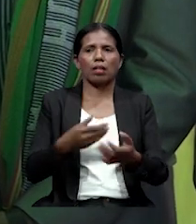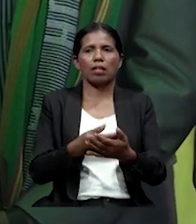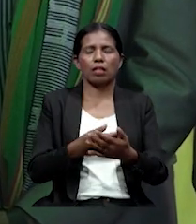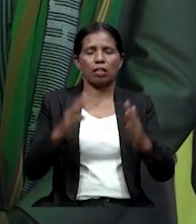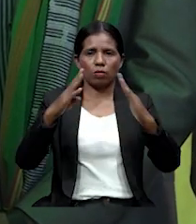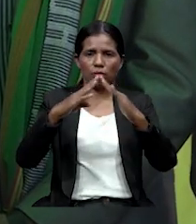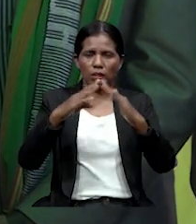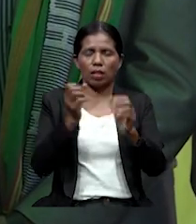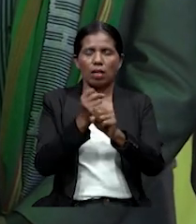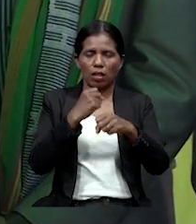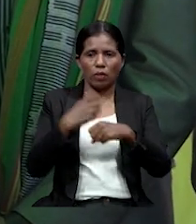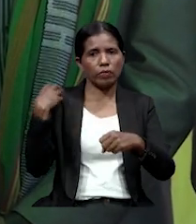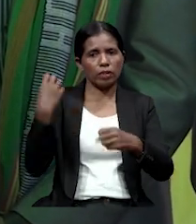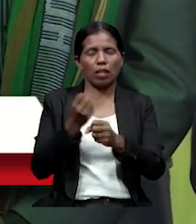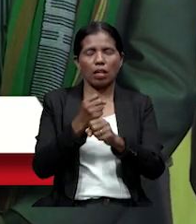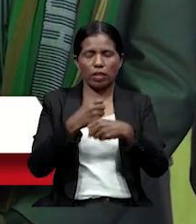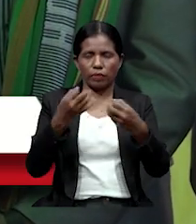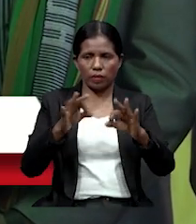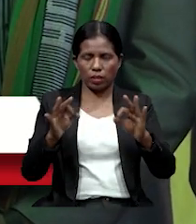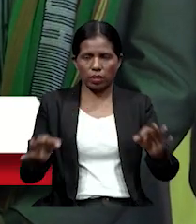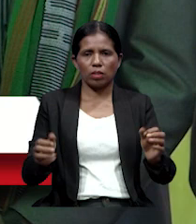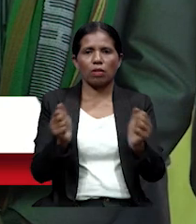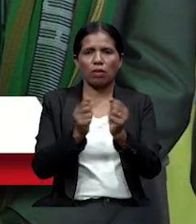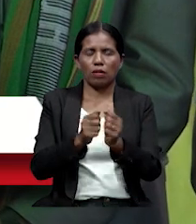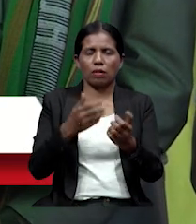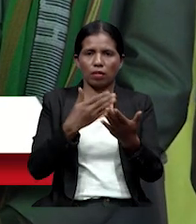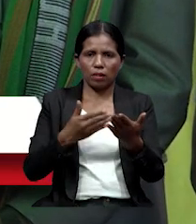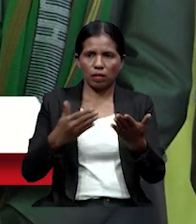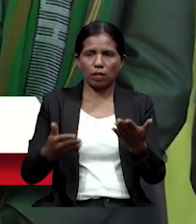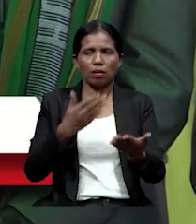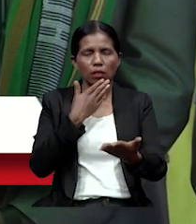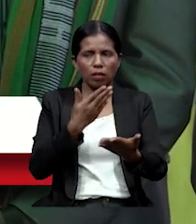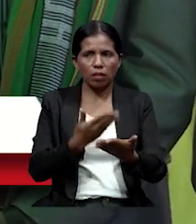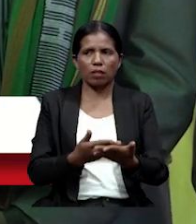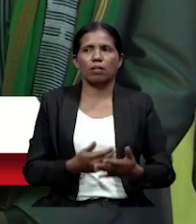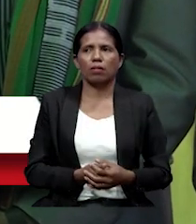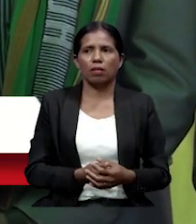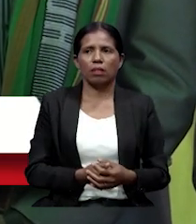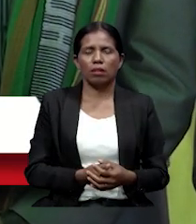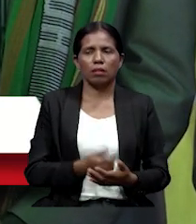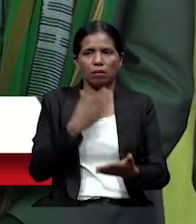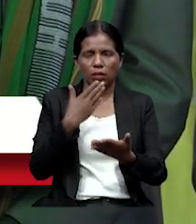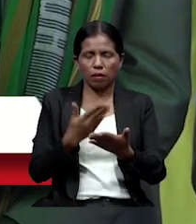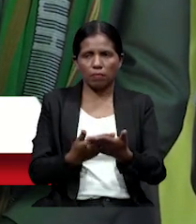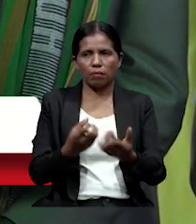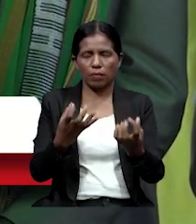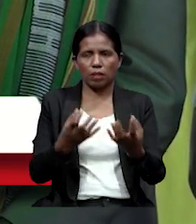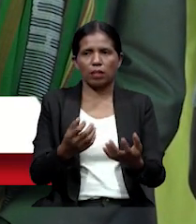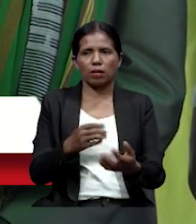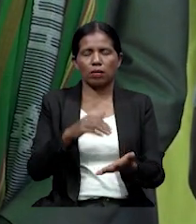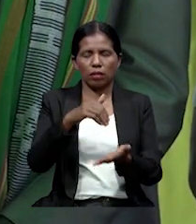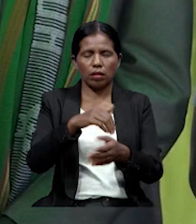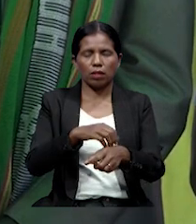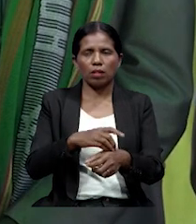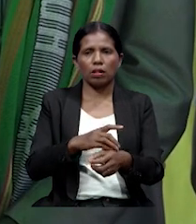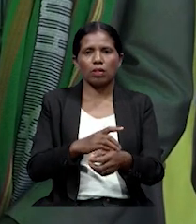rematona, com equipamentos bem suficiente para tu bele e ter médicos ira bele fazer atenção